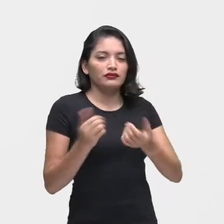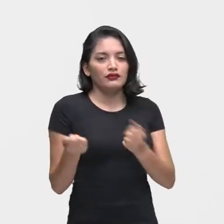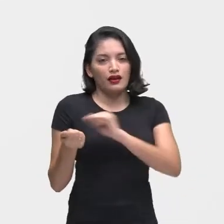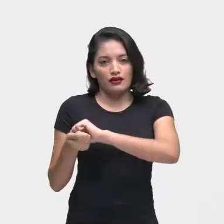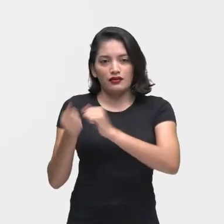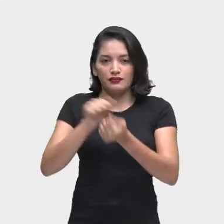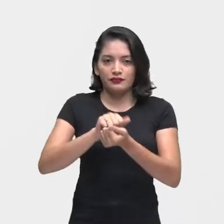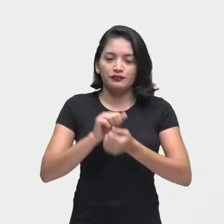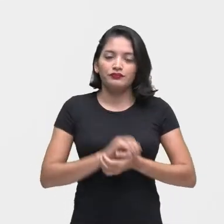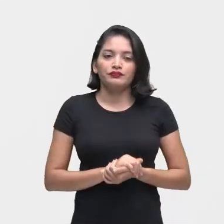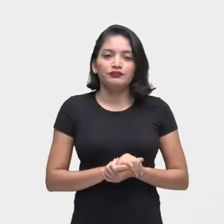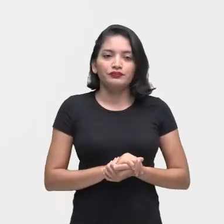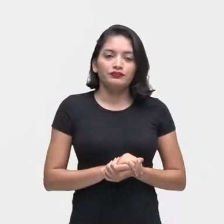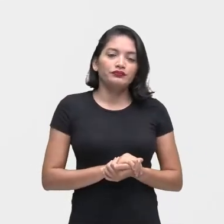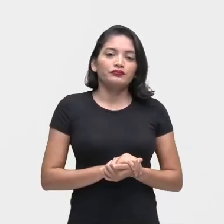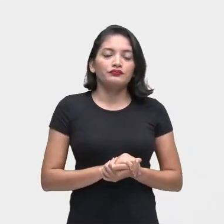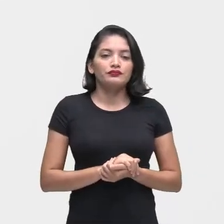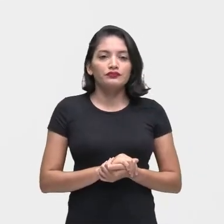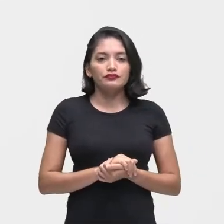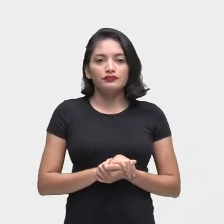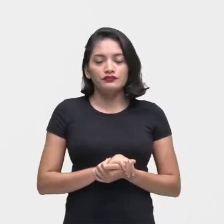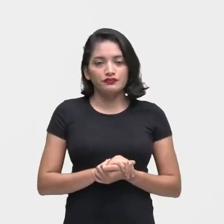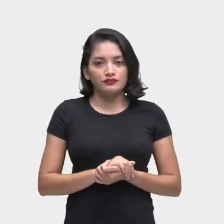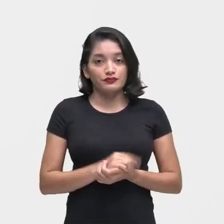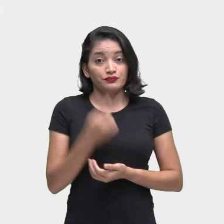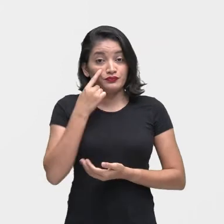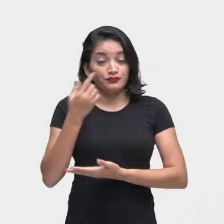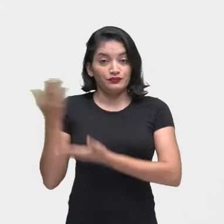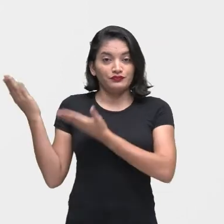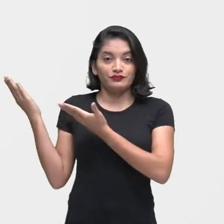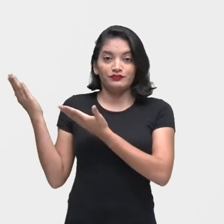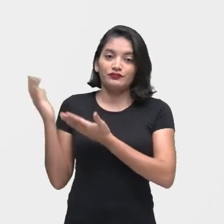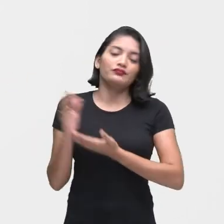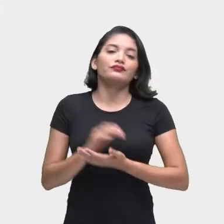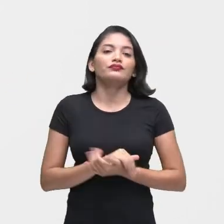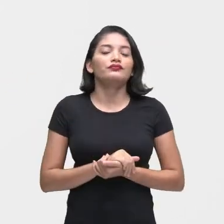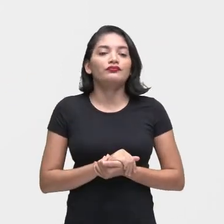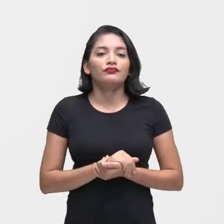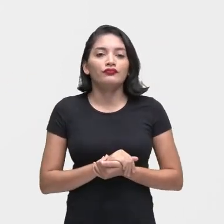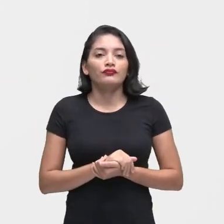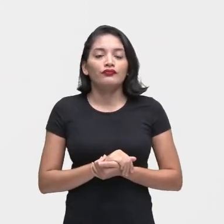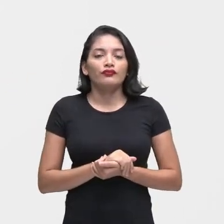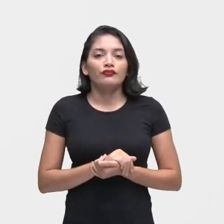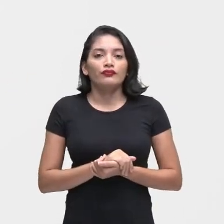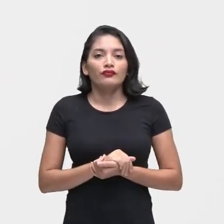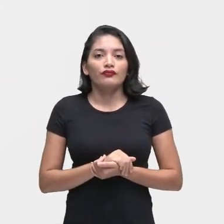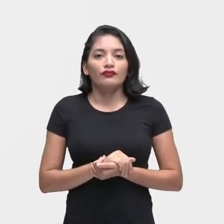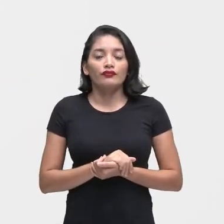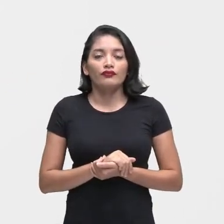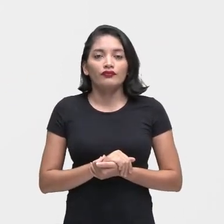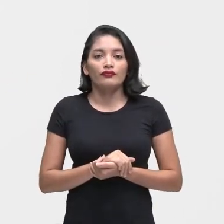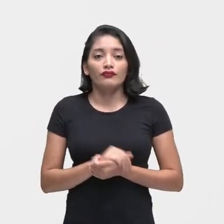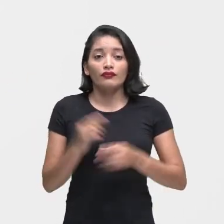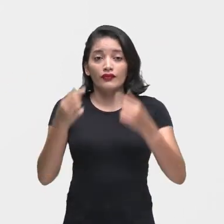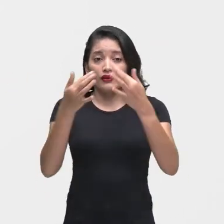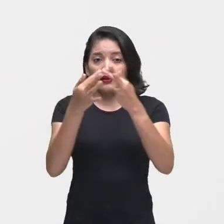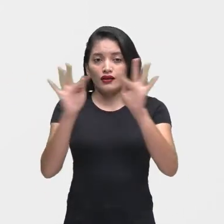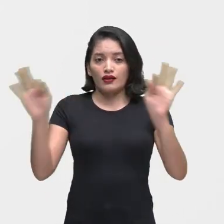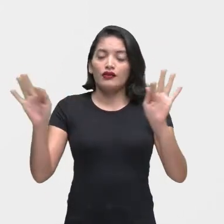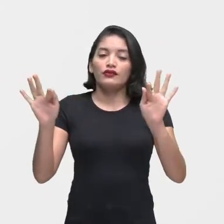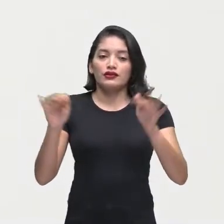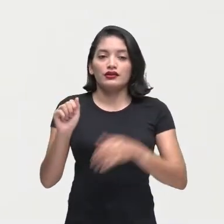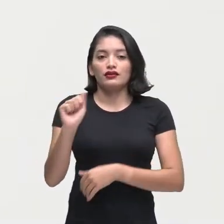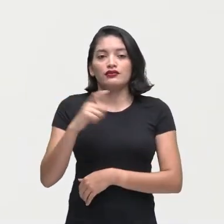fica acompanha aqui comigo pipo olha só e nós temos aqui E ai